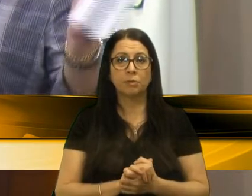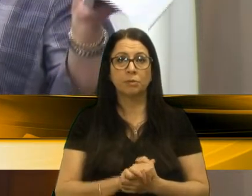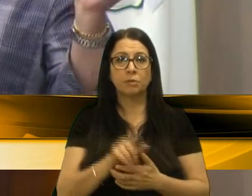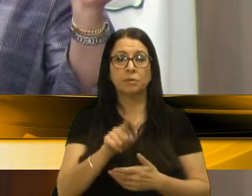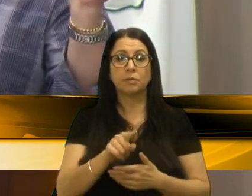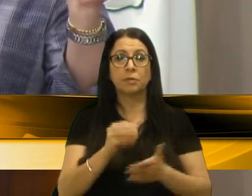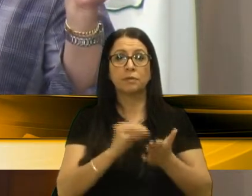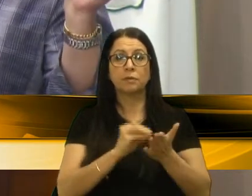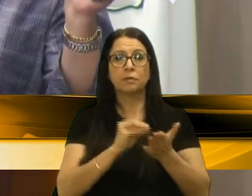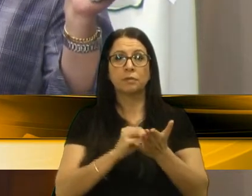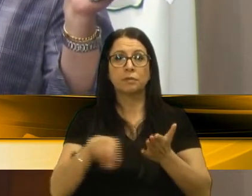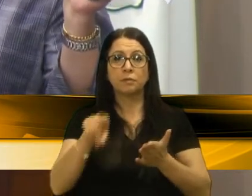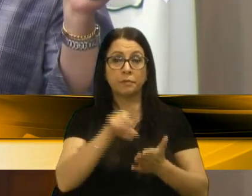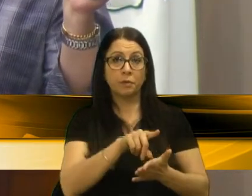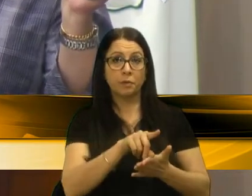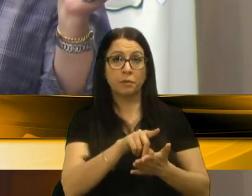eles